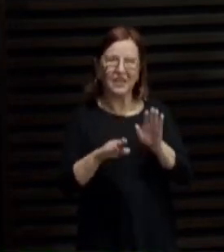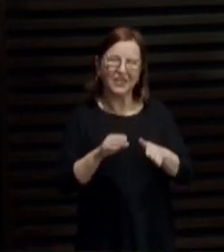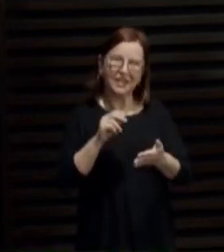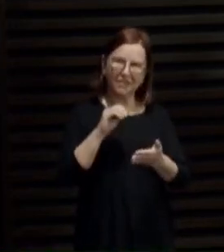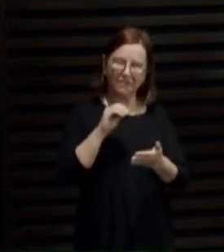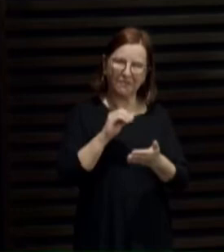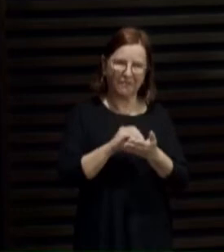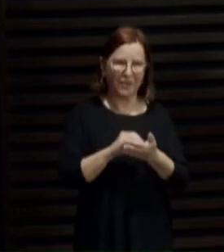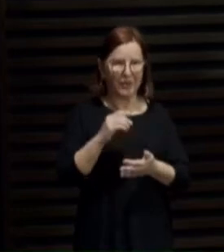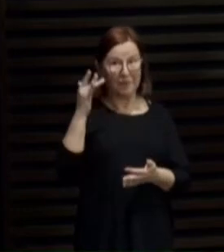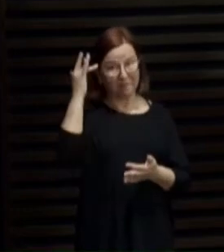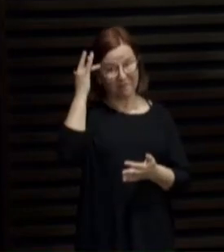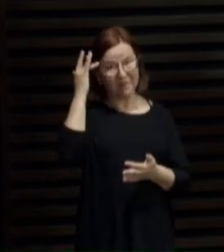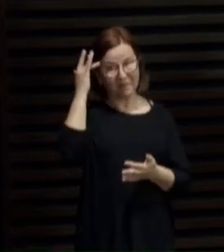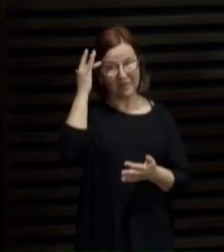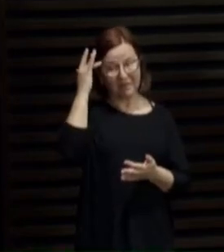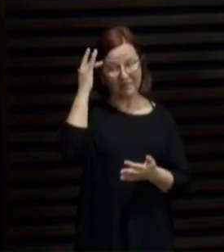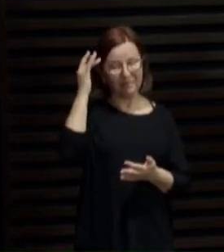são